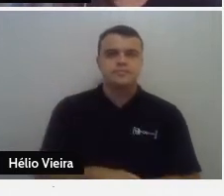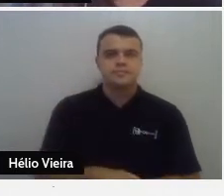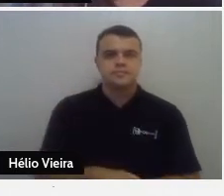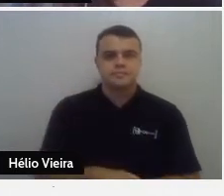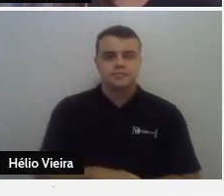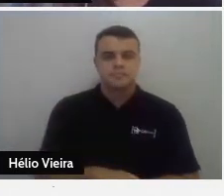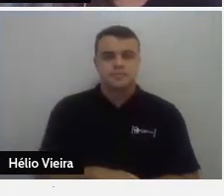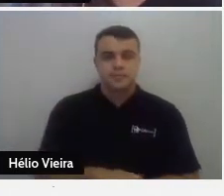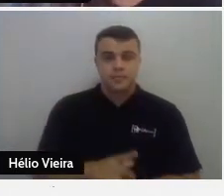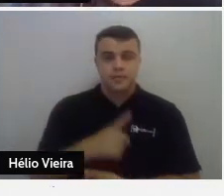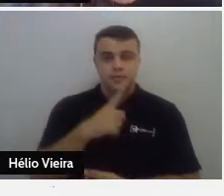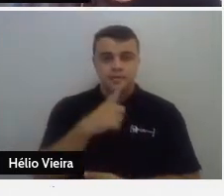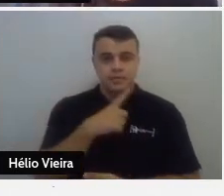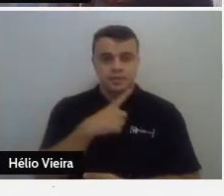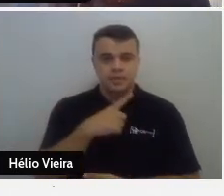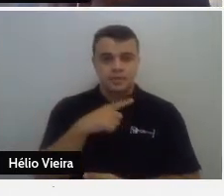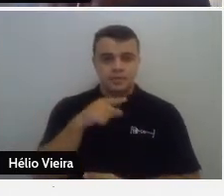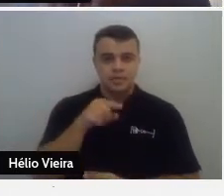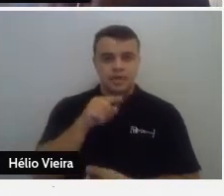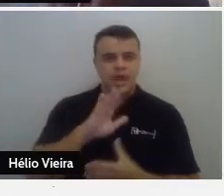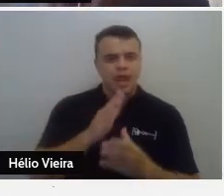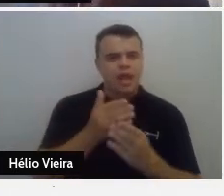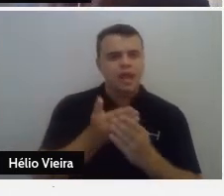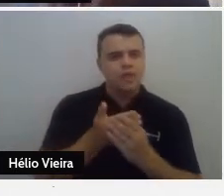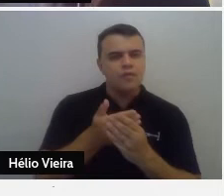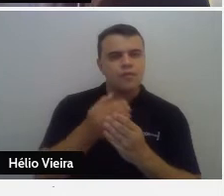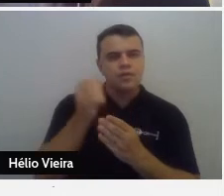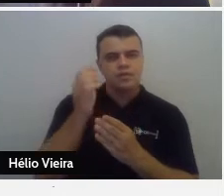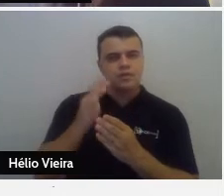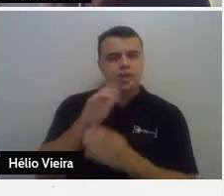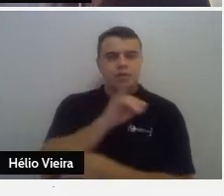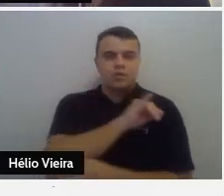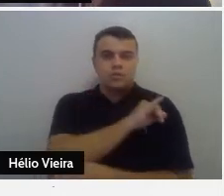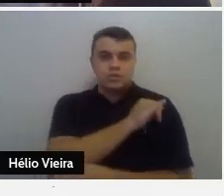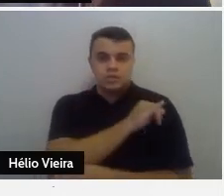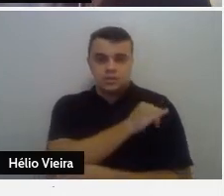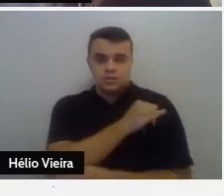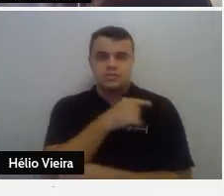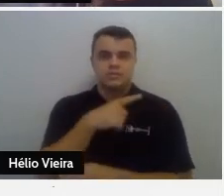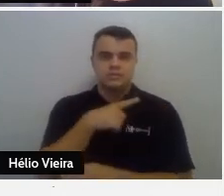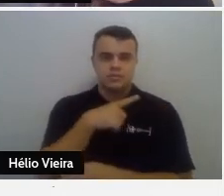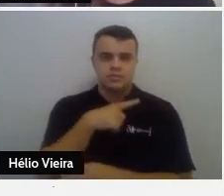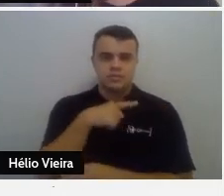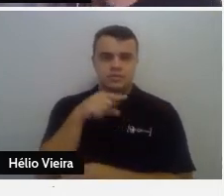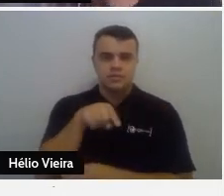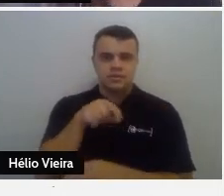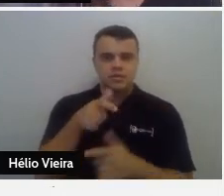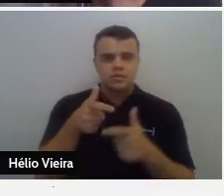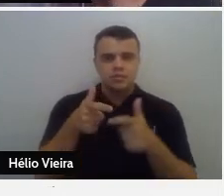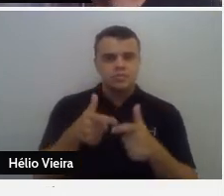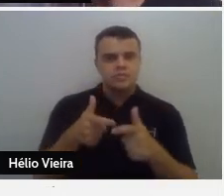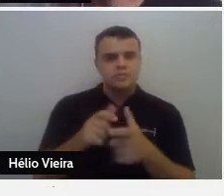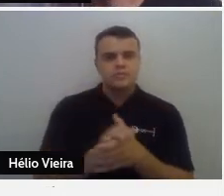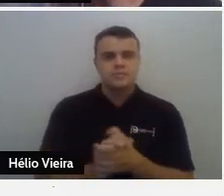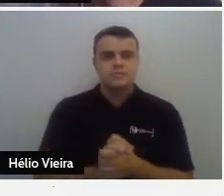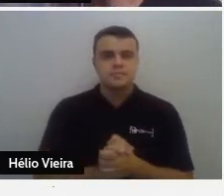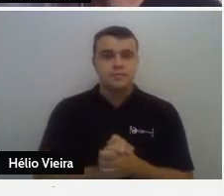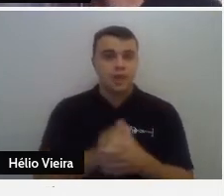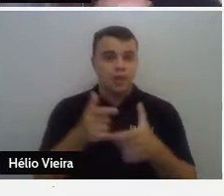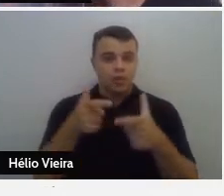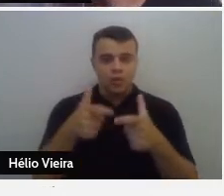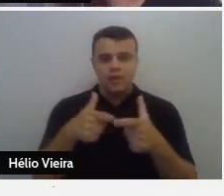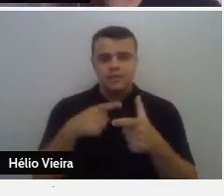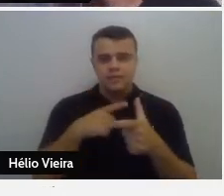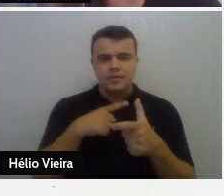Bom, a gente tem aqui o Arquivo Nacional do Rio de Janeiro. É um espaço que tem o